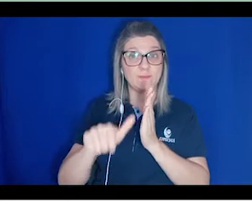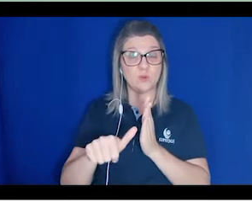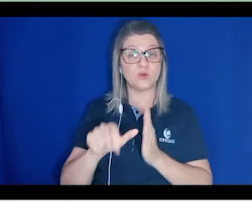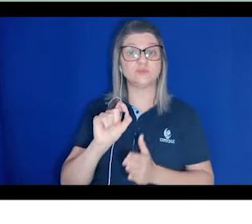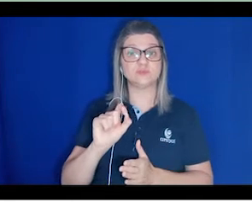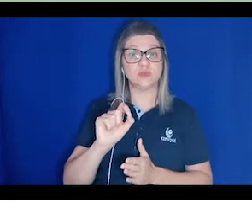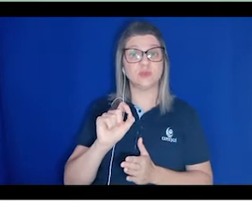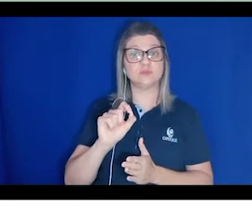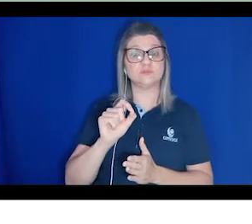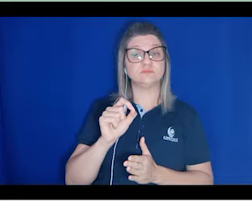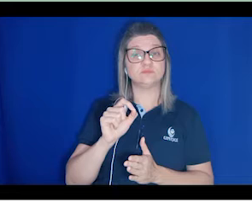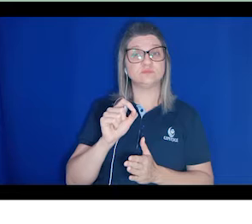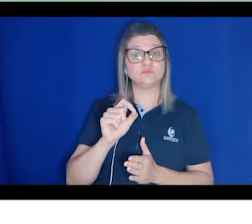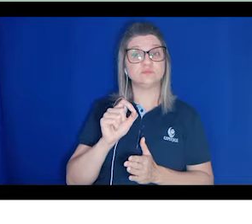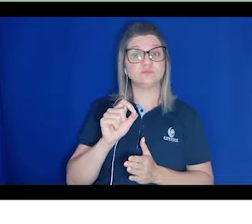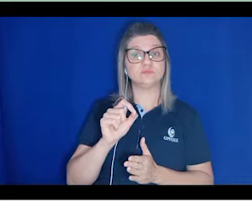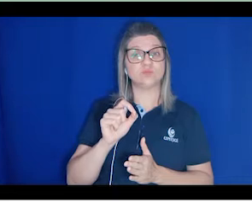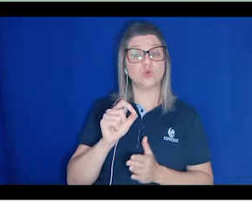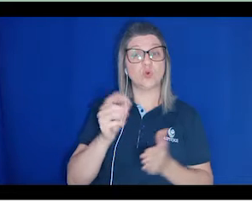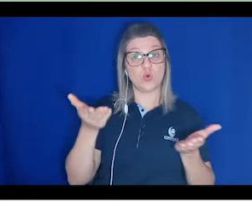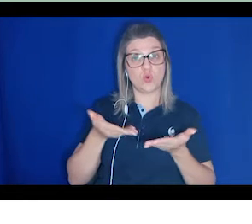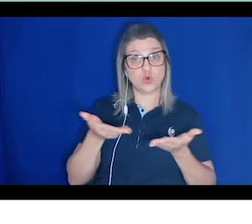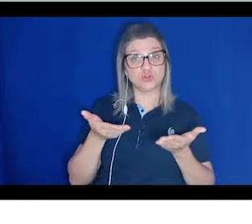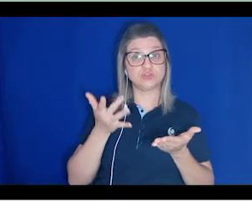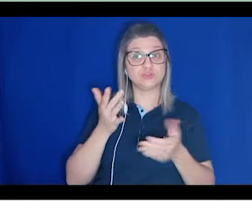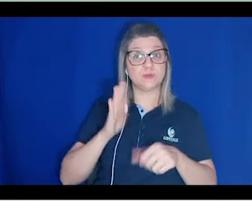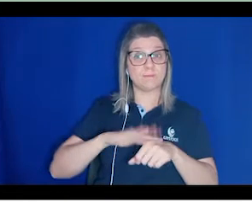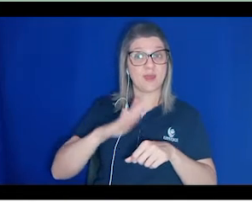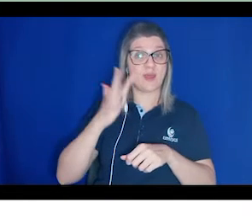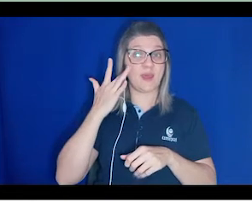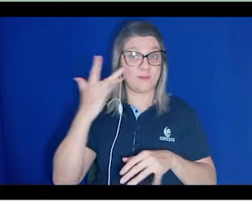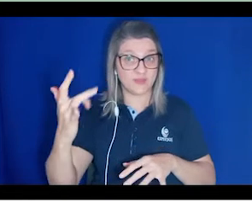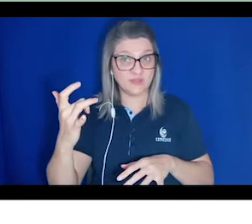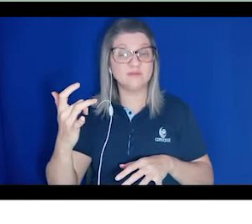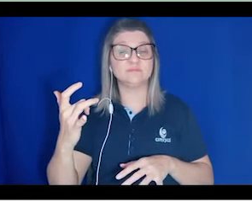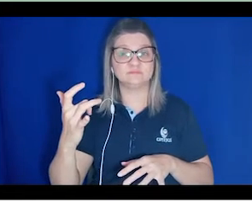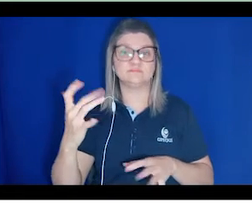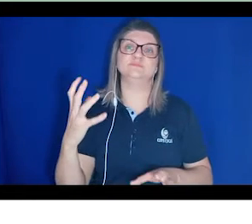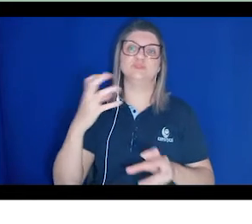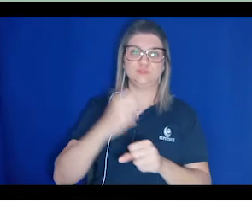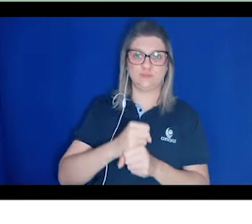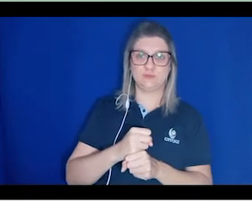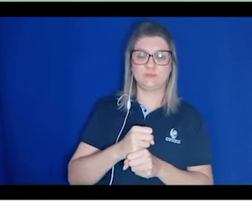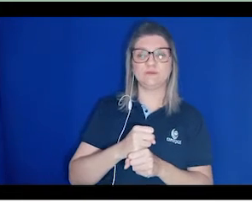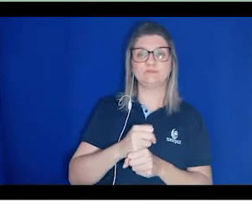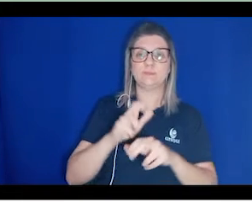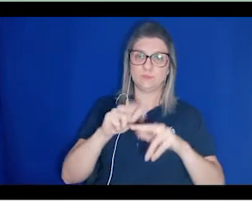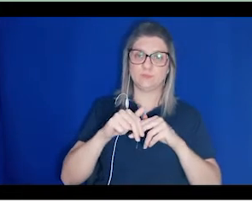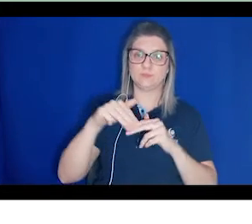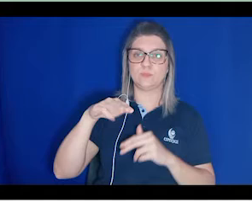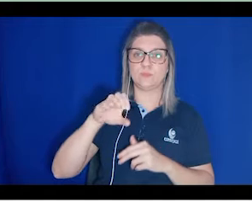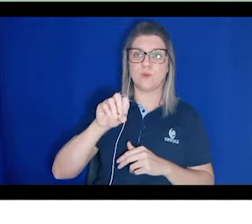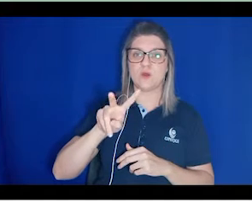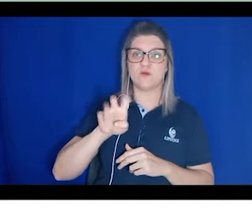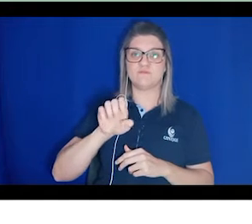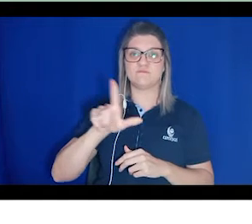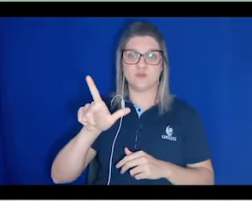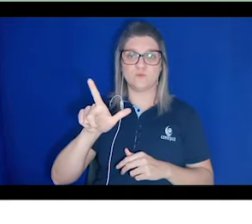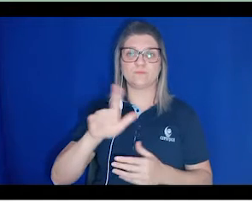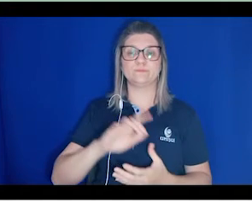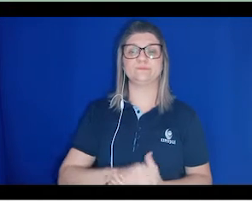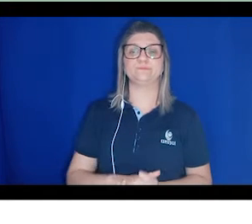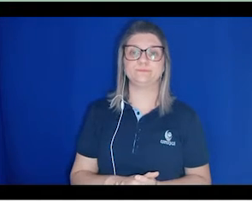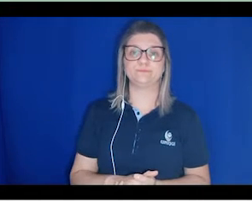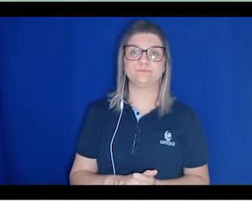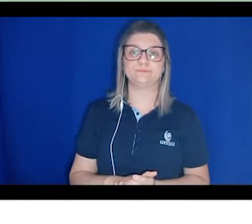dias após, um dia após hoje e o dia de hoje. Estão percebendo? Por isso que a média vai se constituindo, se tornando